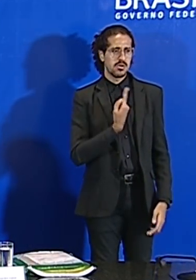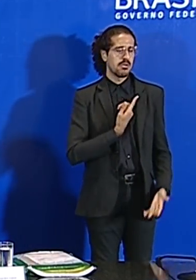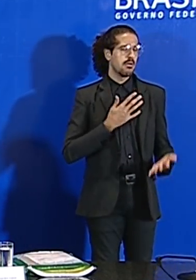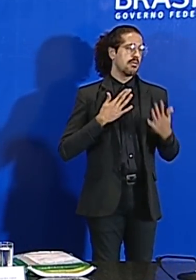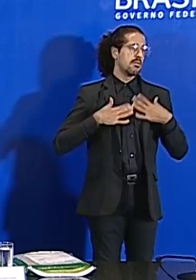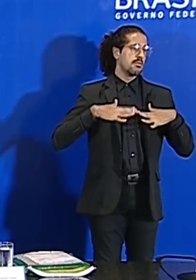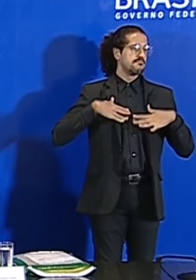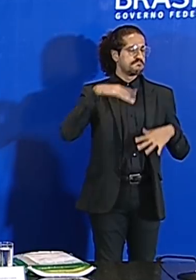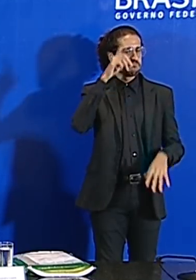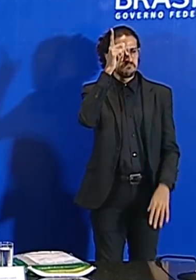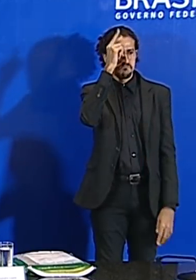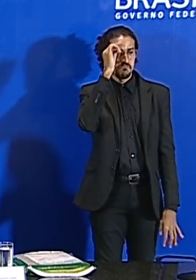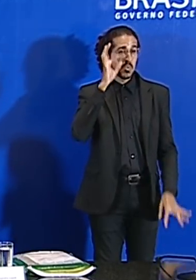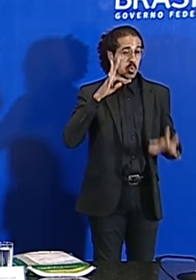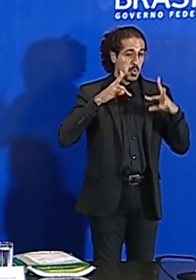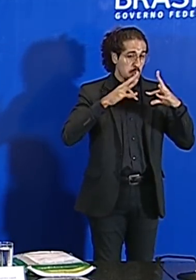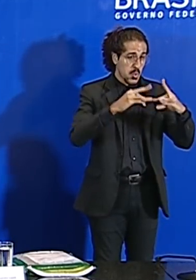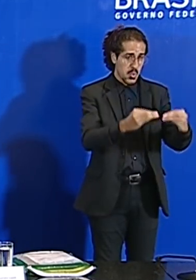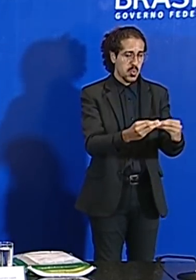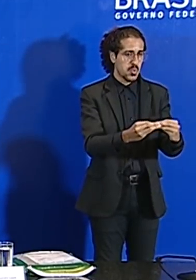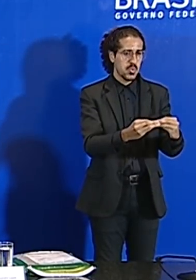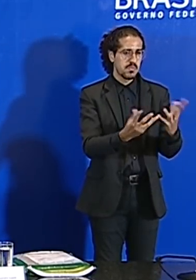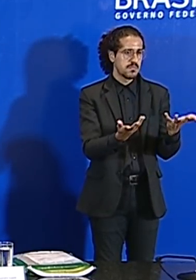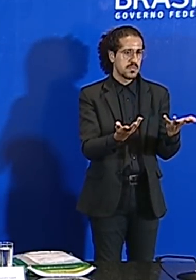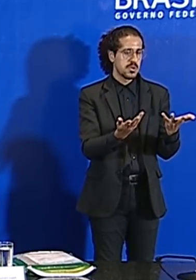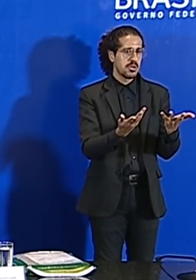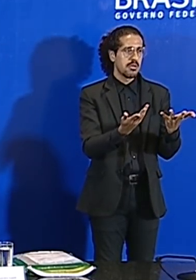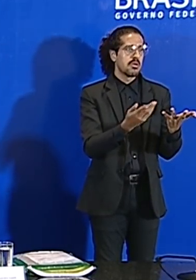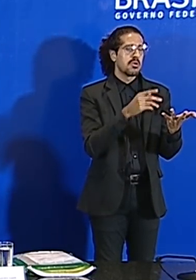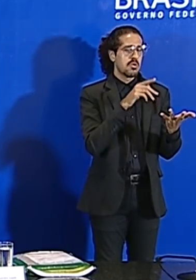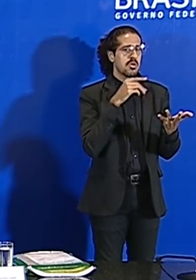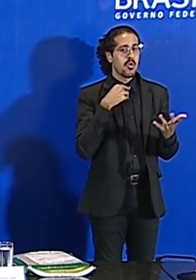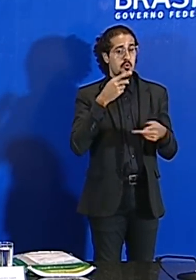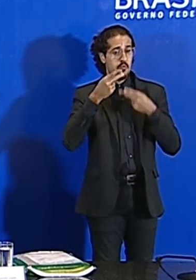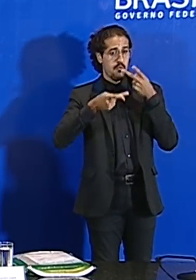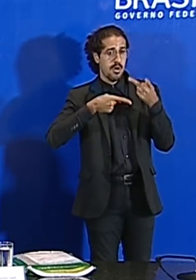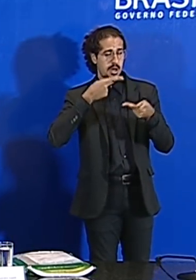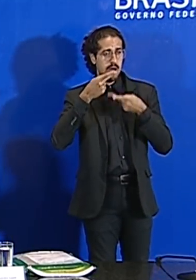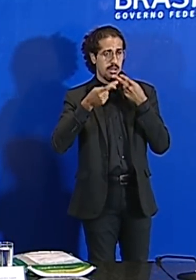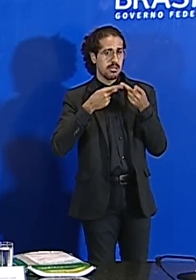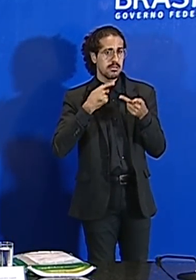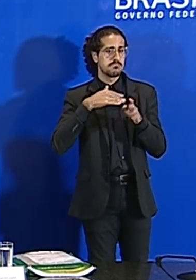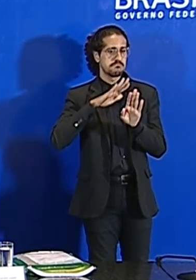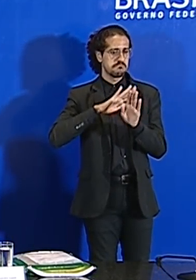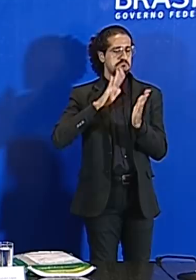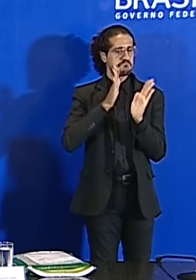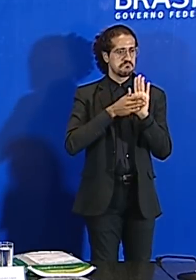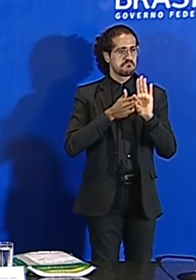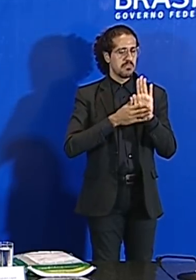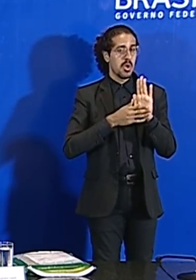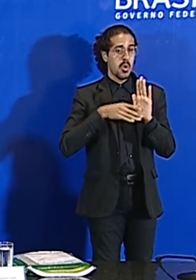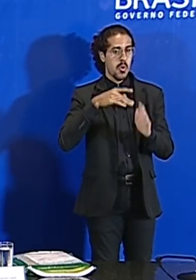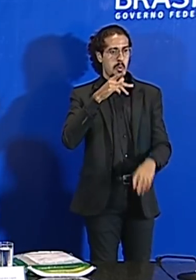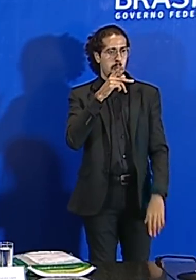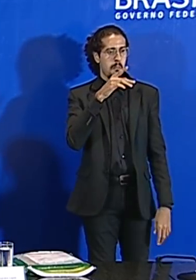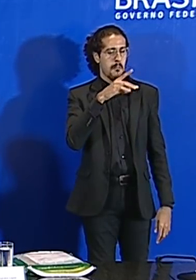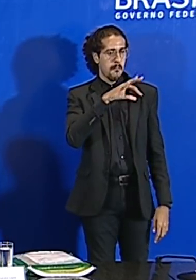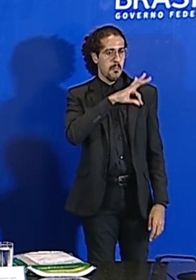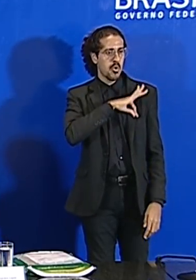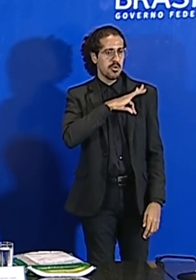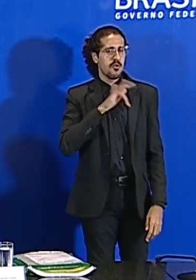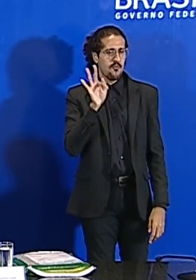tranquilo. Todas essas colocações que eu fiz, elas estão bem respaldadas. A Polícia Federal já está